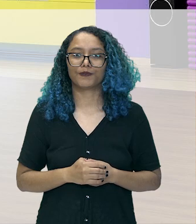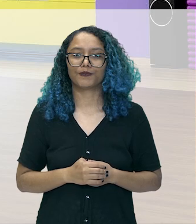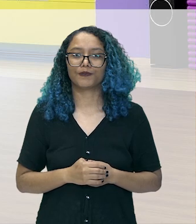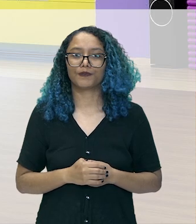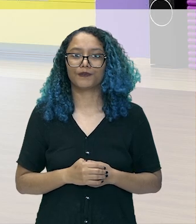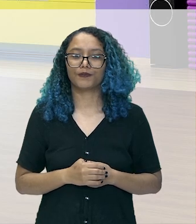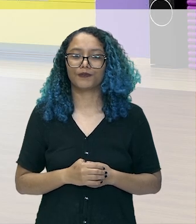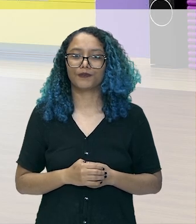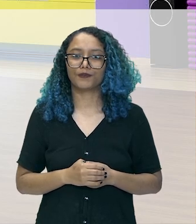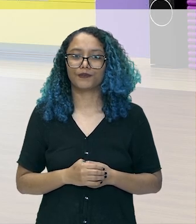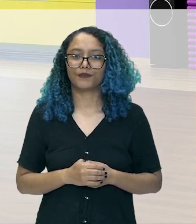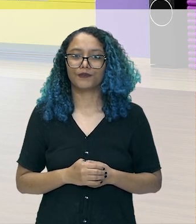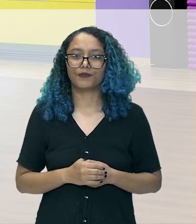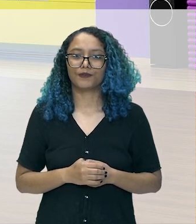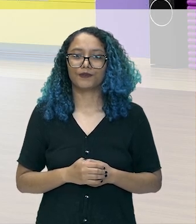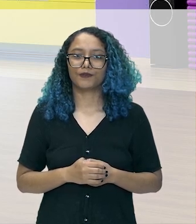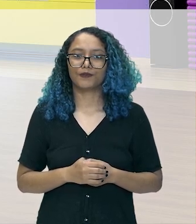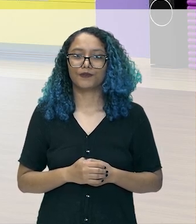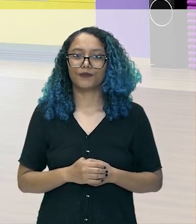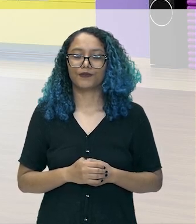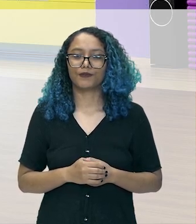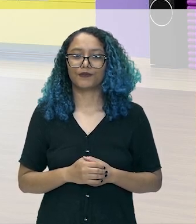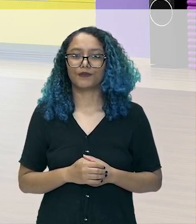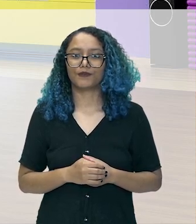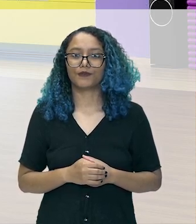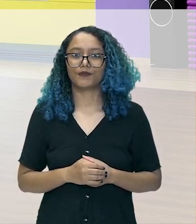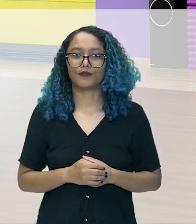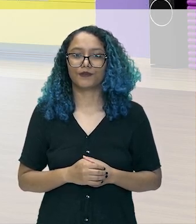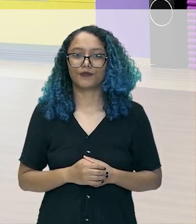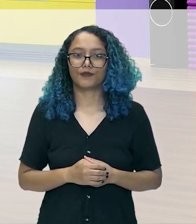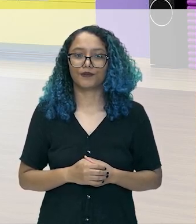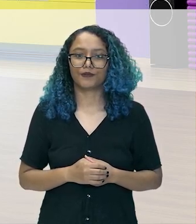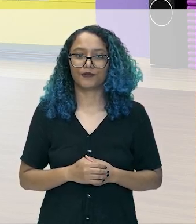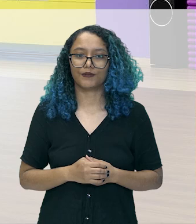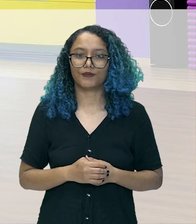5, 6, 7,